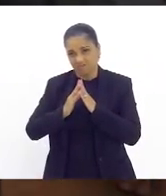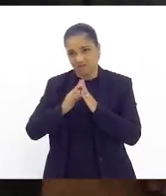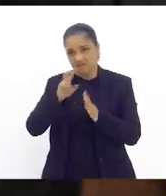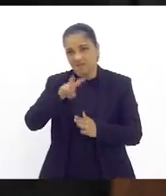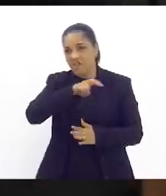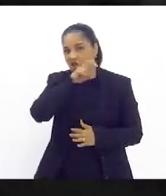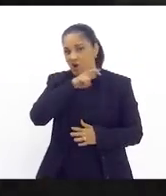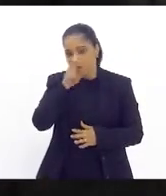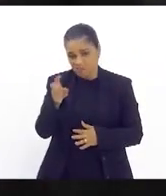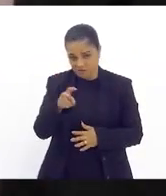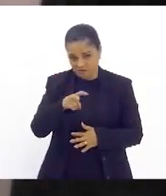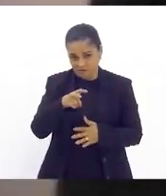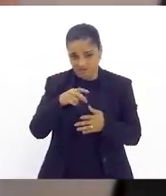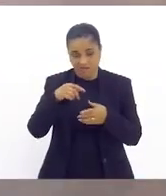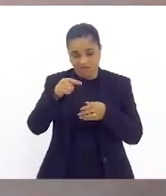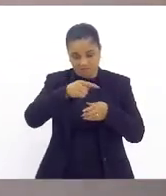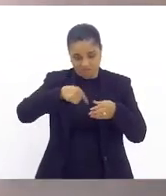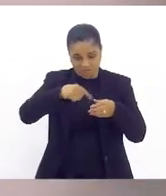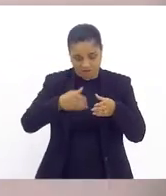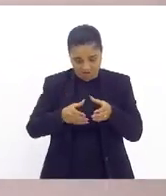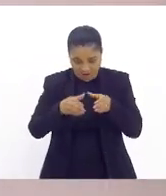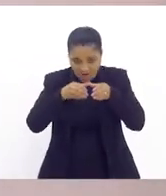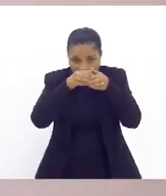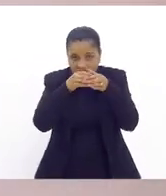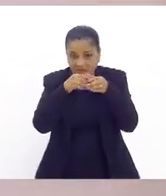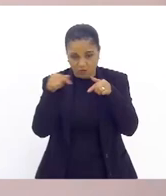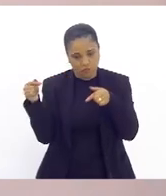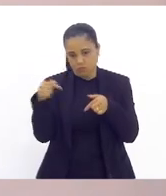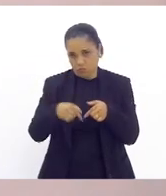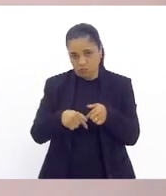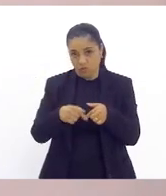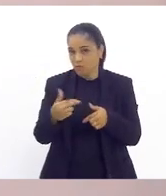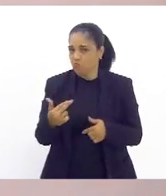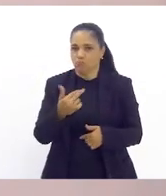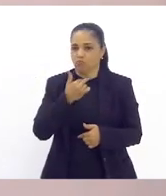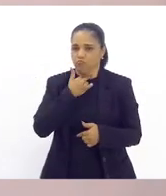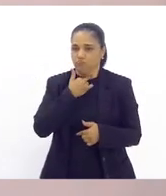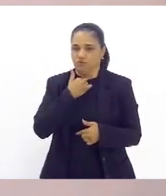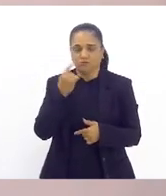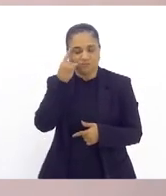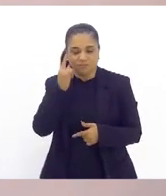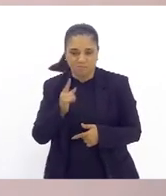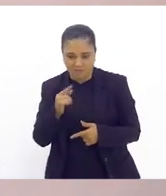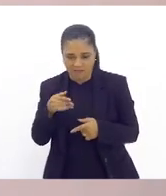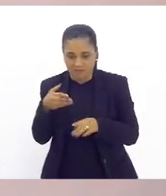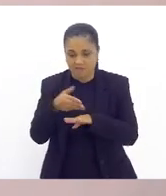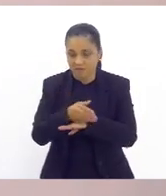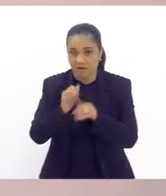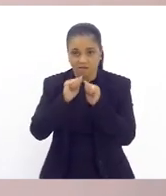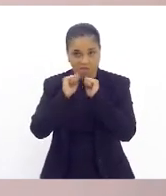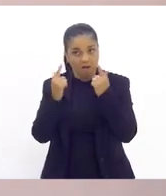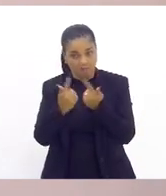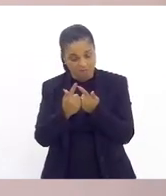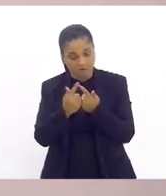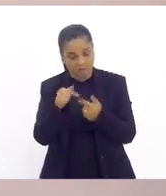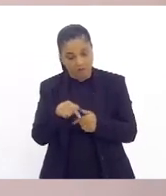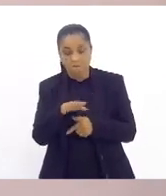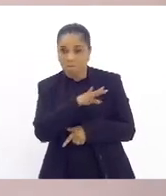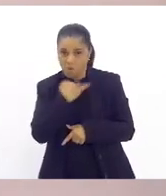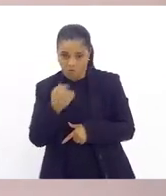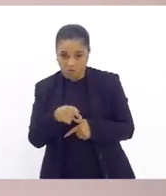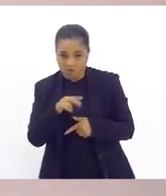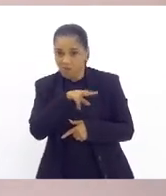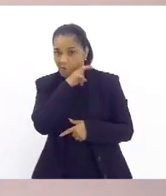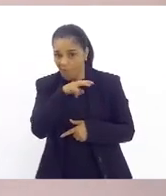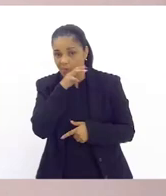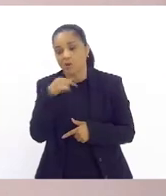numa vasilha numa garrafa porque eu não sabia se eu ia poder entrar na leste com uma jararaca morta mas que eu